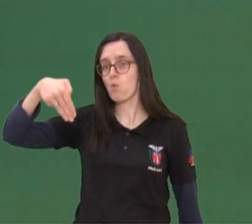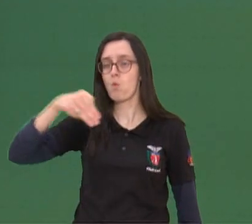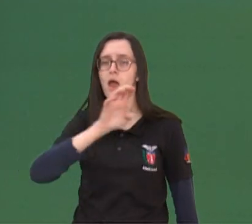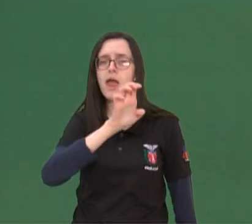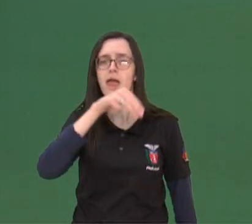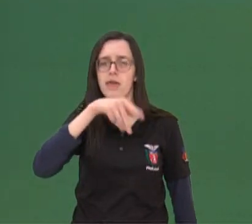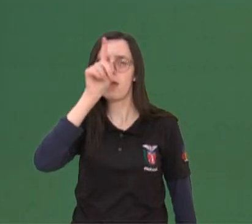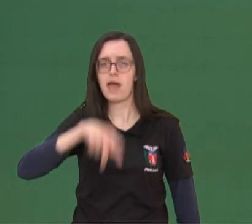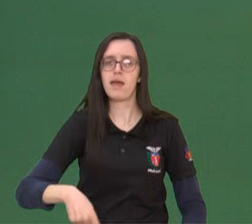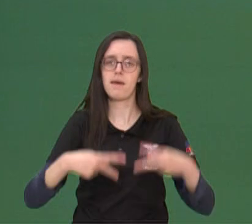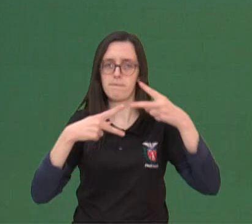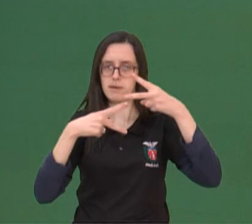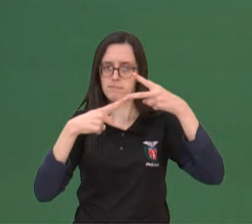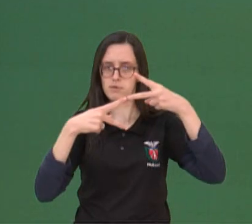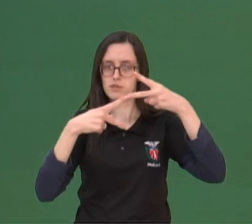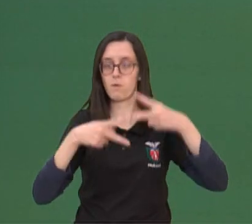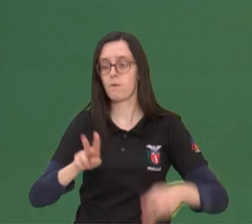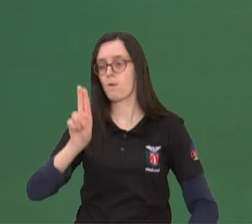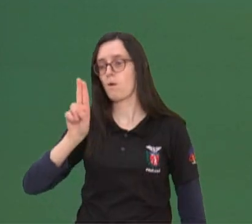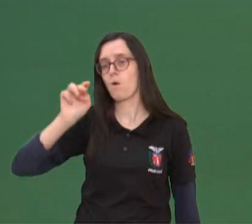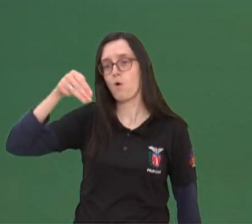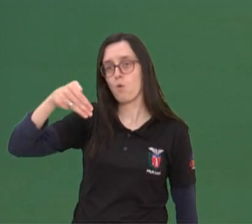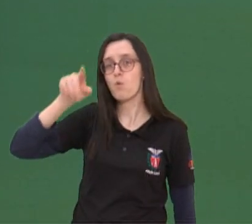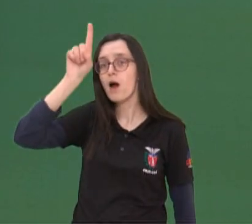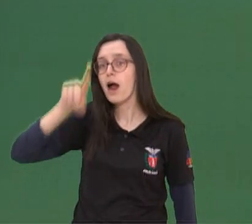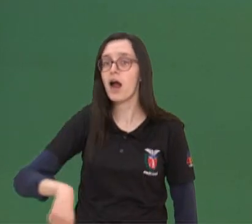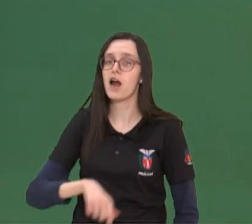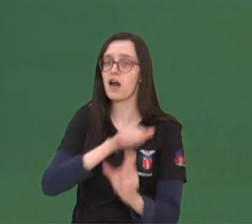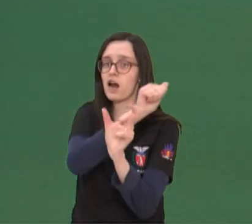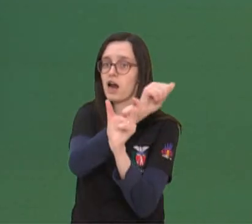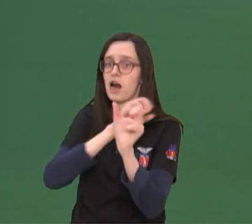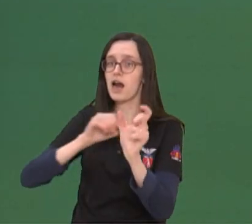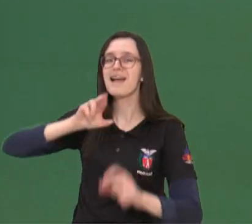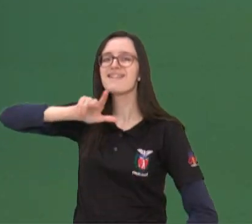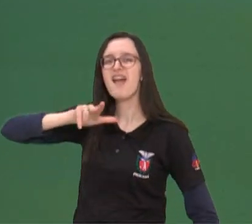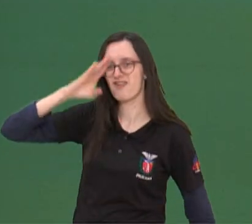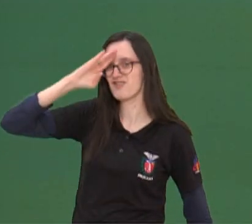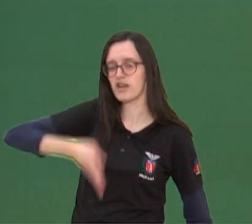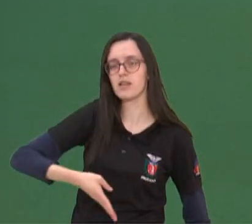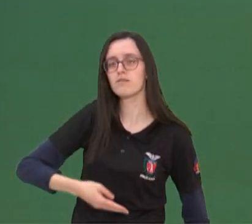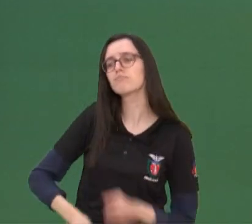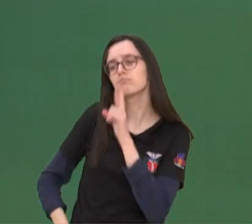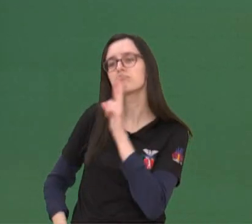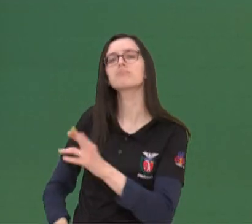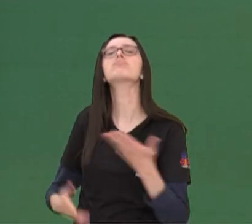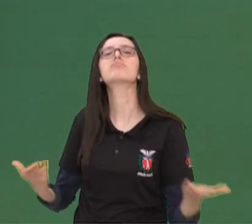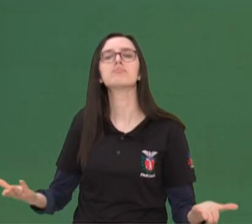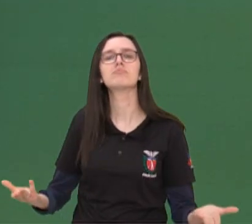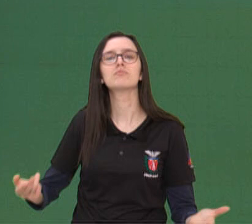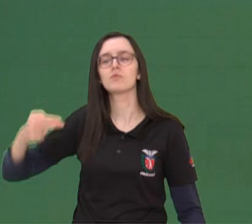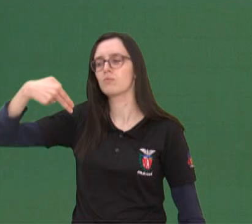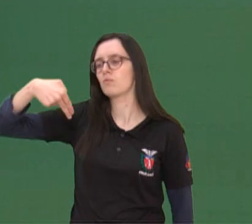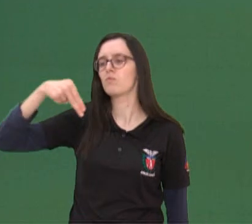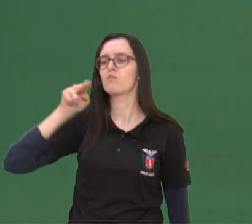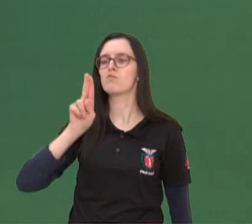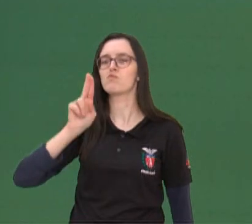uma preposição. Mais o que é um artigo indefinido. Eu vou ter o quê? Num. Então,